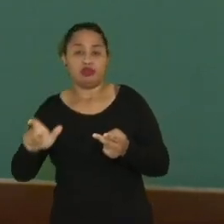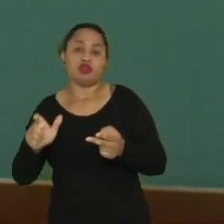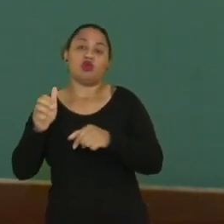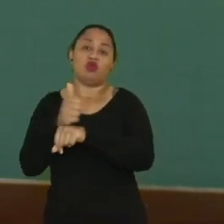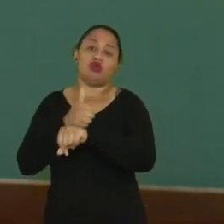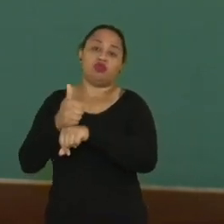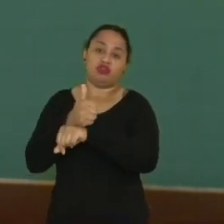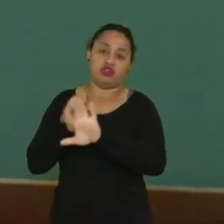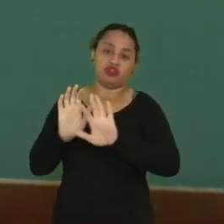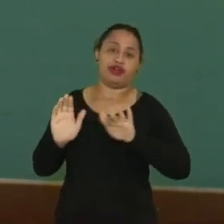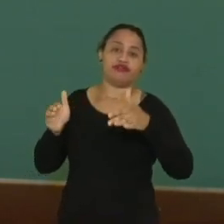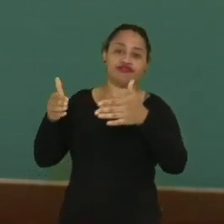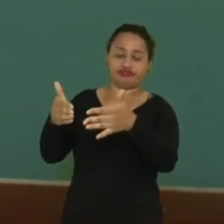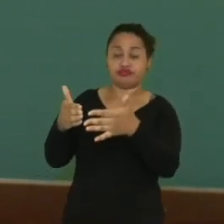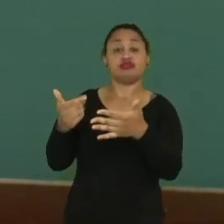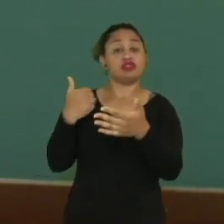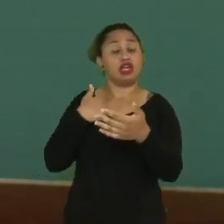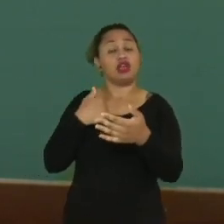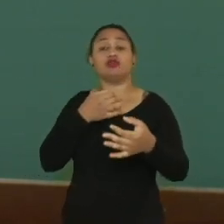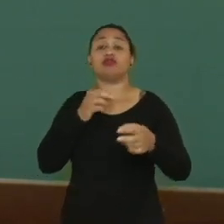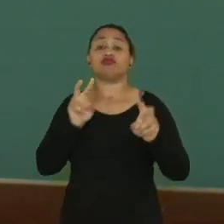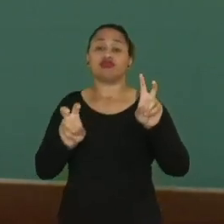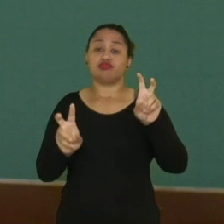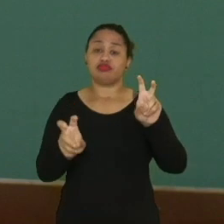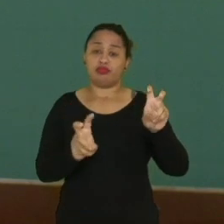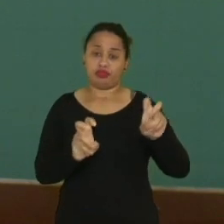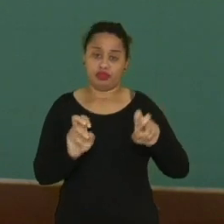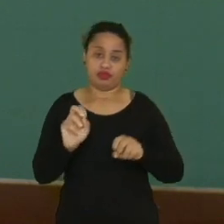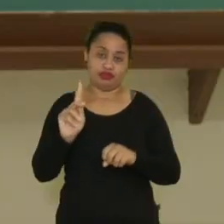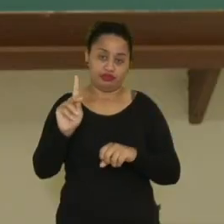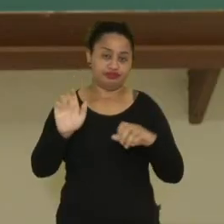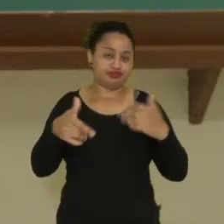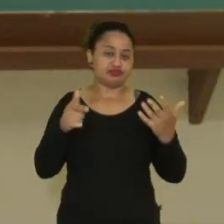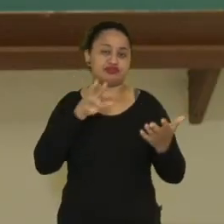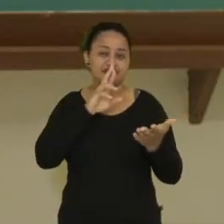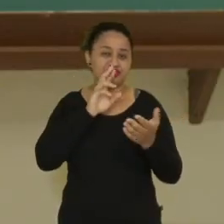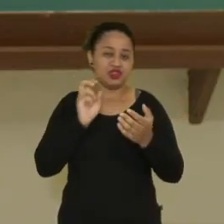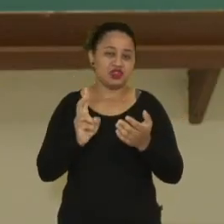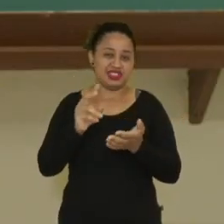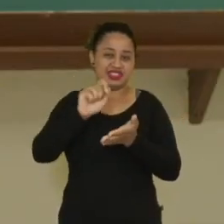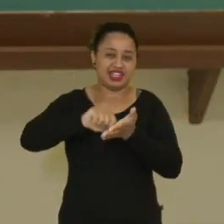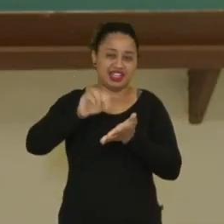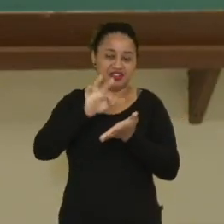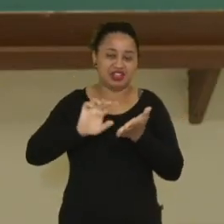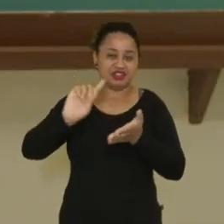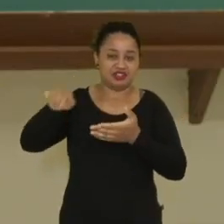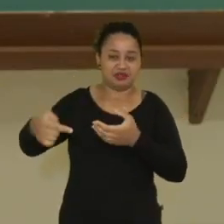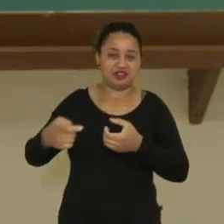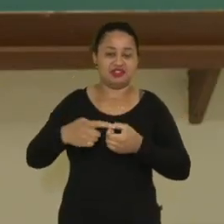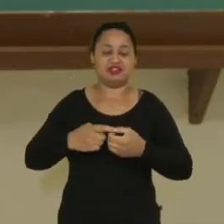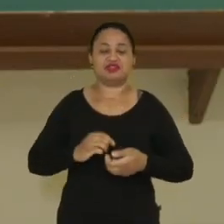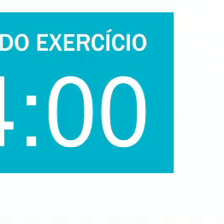naquilo, desta maneira vou citando, ok? Faz aí que eu já volto.